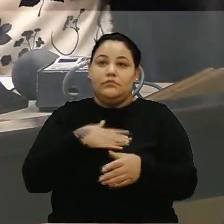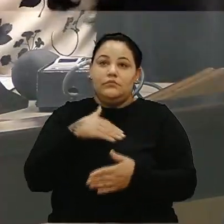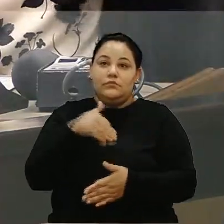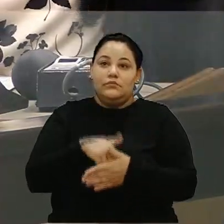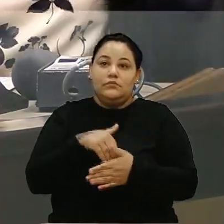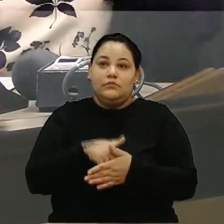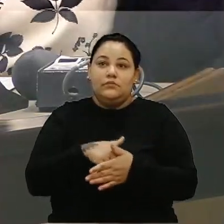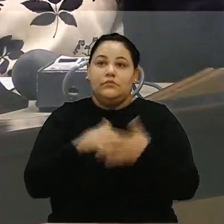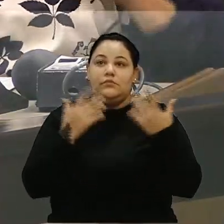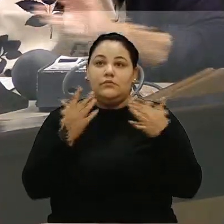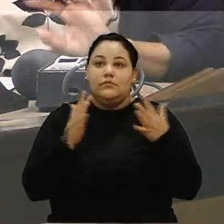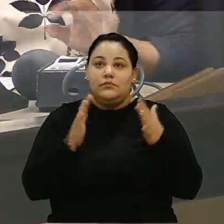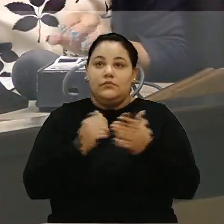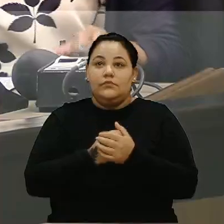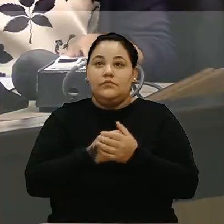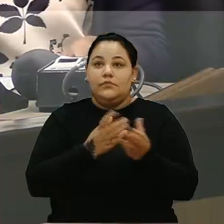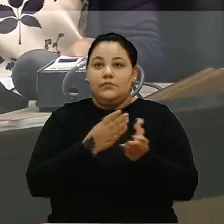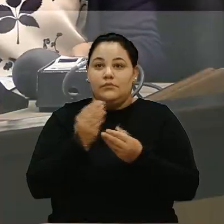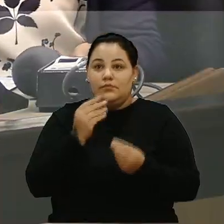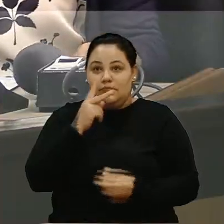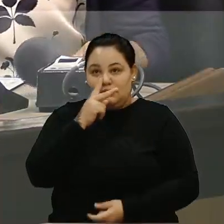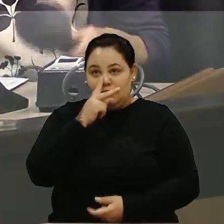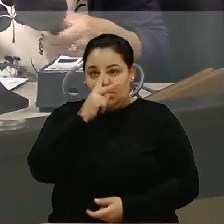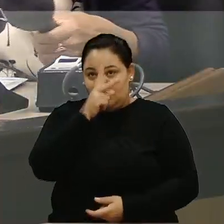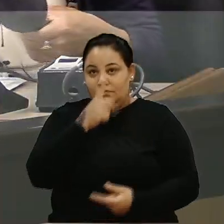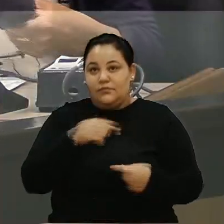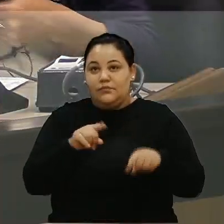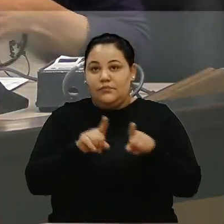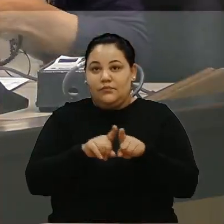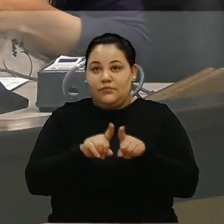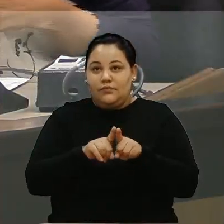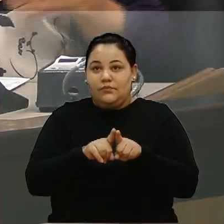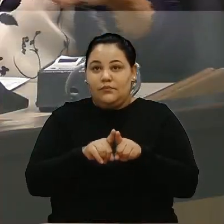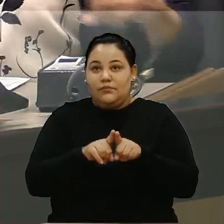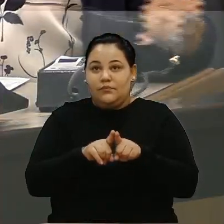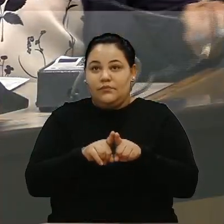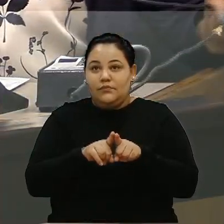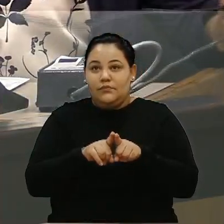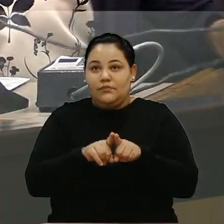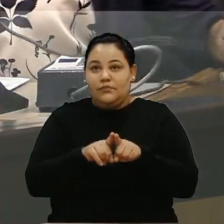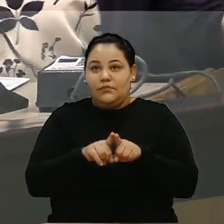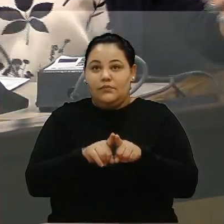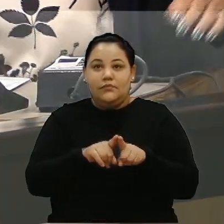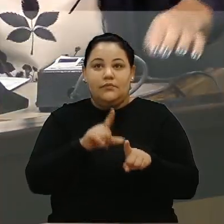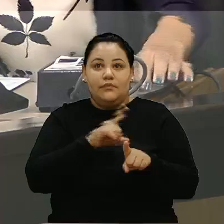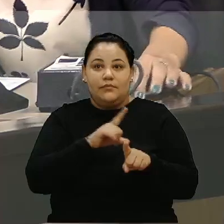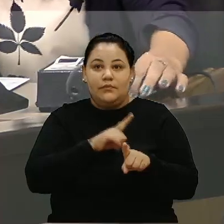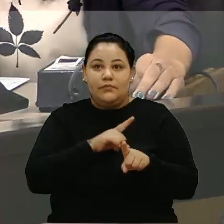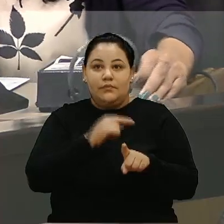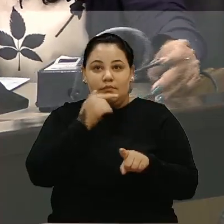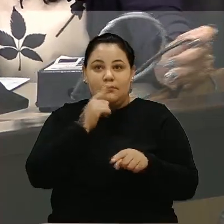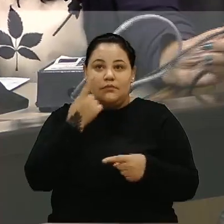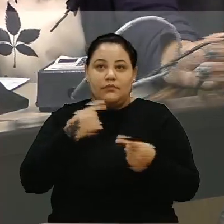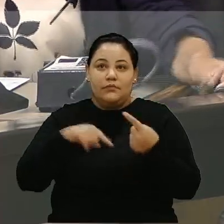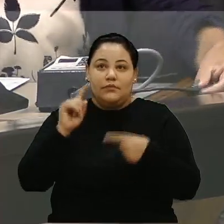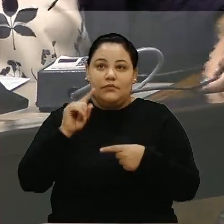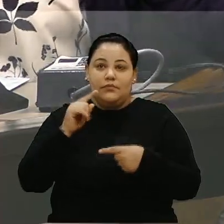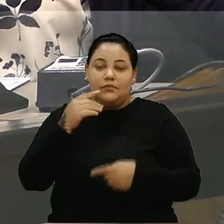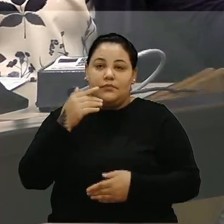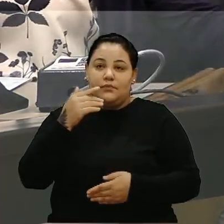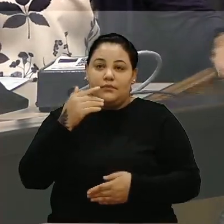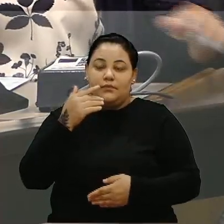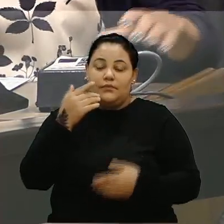a ele e muita força, e dedicação, que é o que ele tem aí para superar as provas e